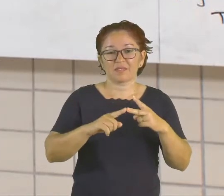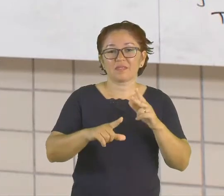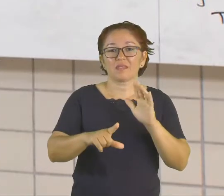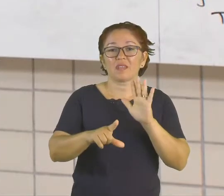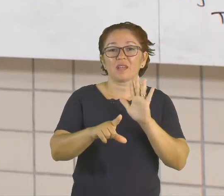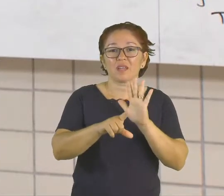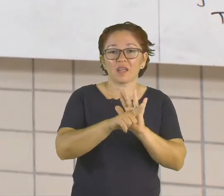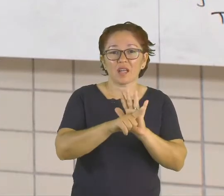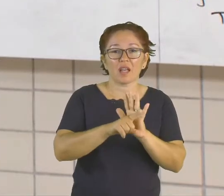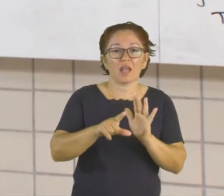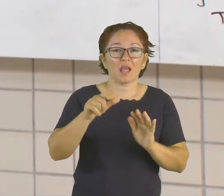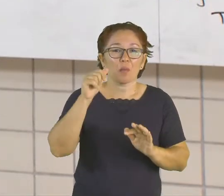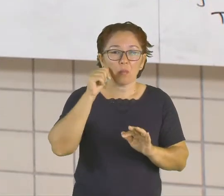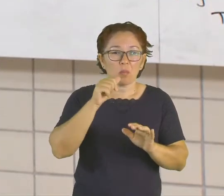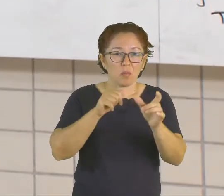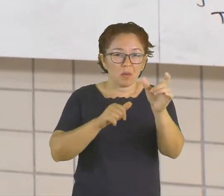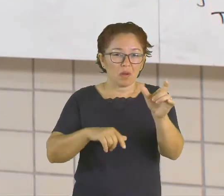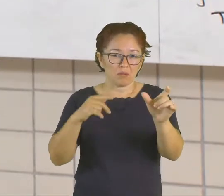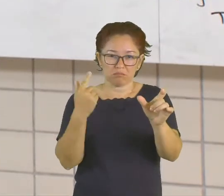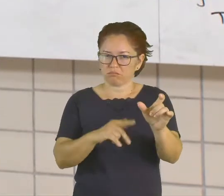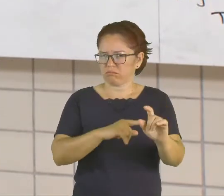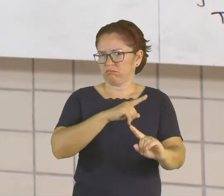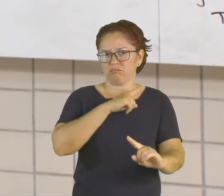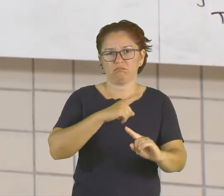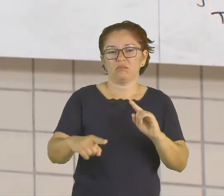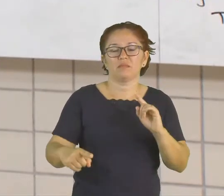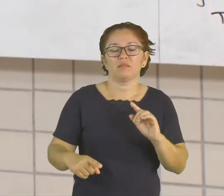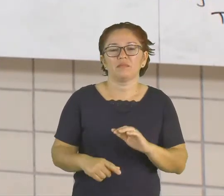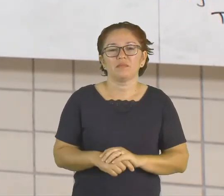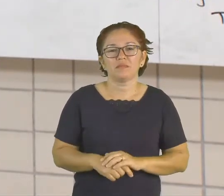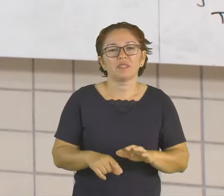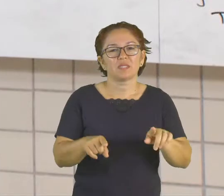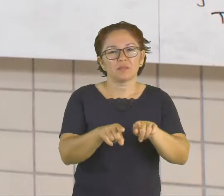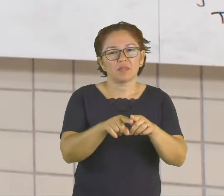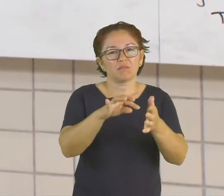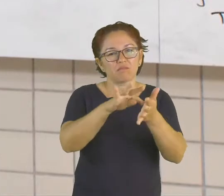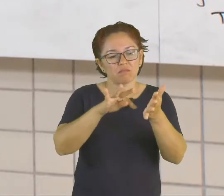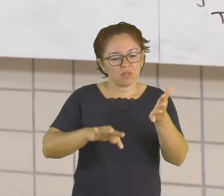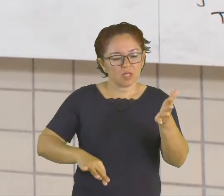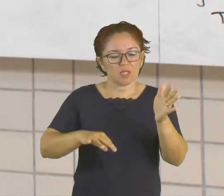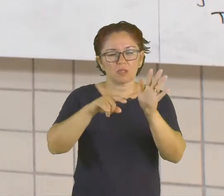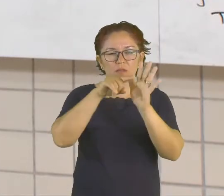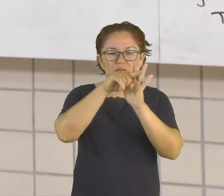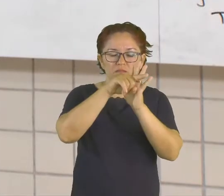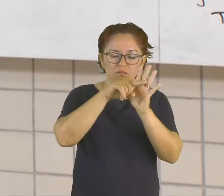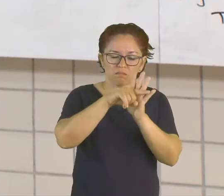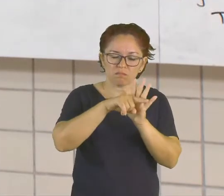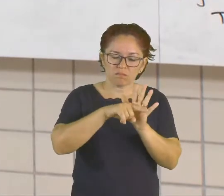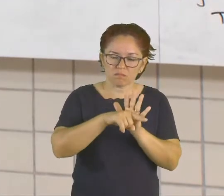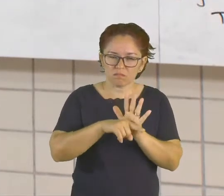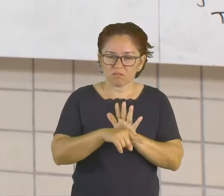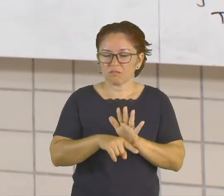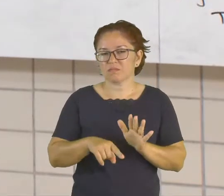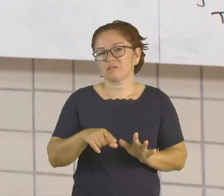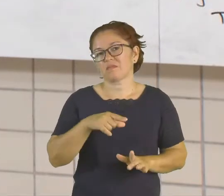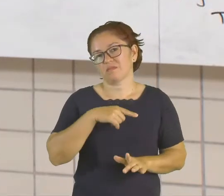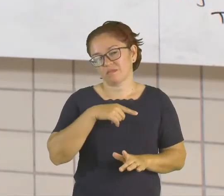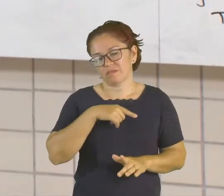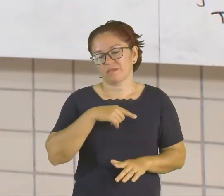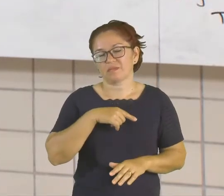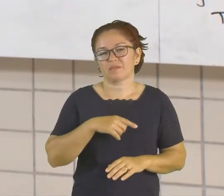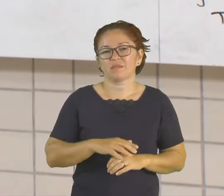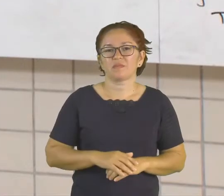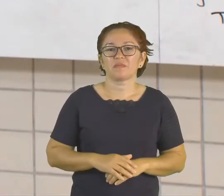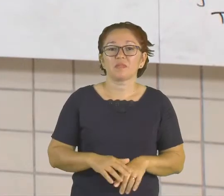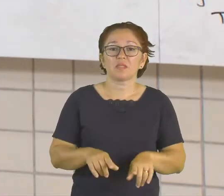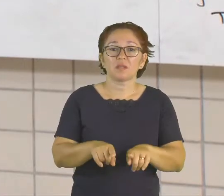Penha. Fizemos algumas questões interpretativas e também nas aulas anteriores nós estudamos